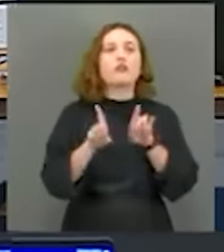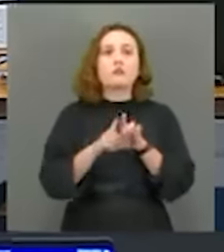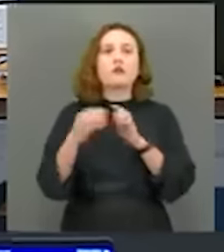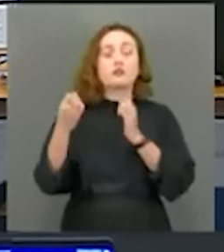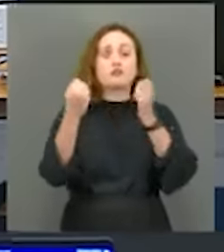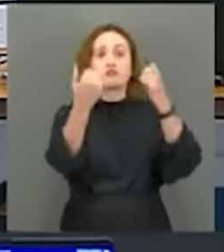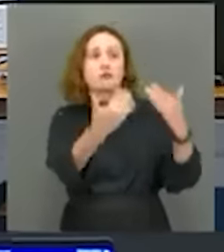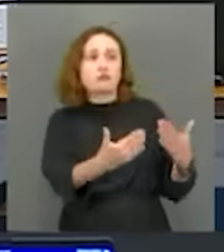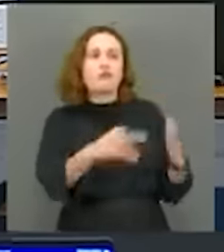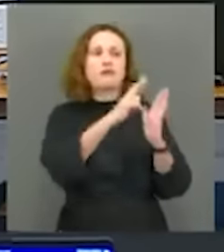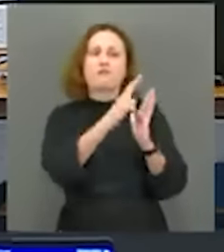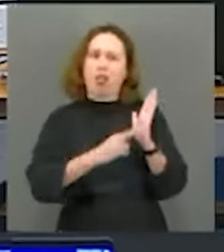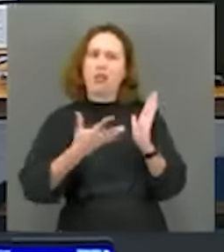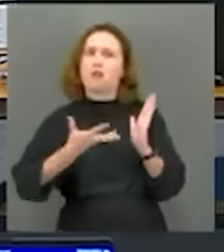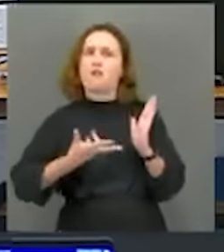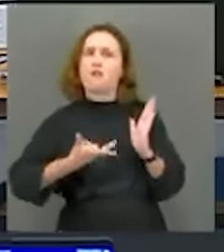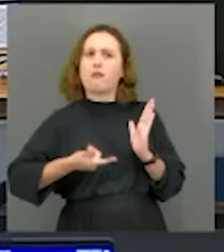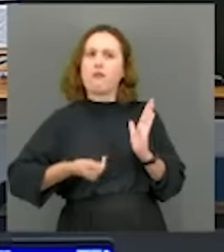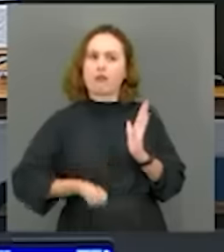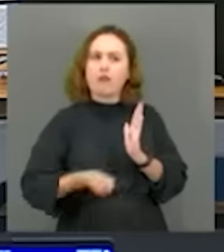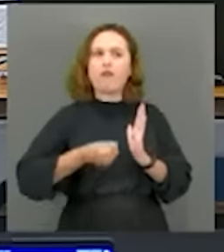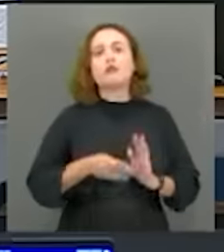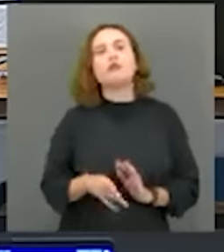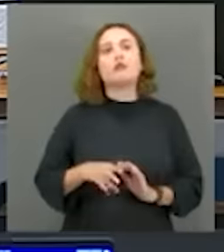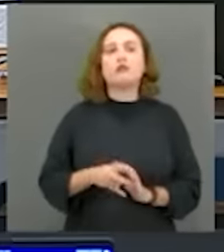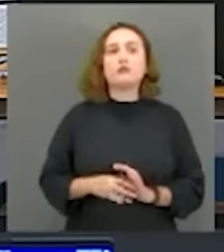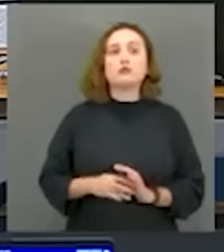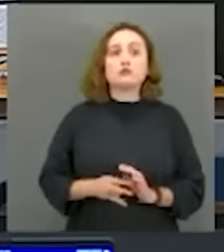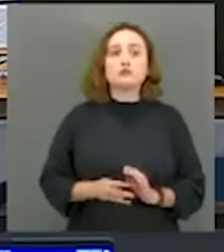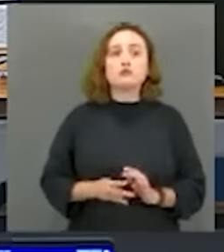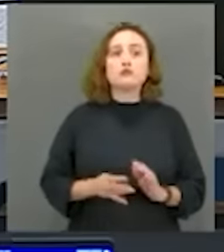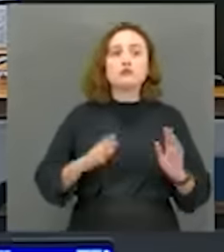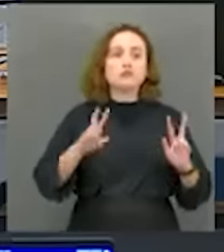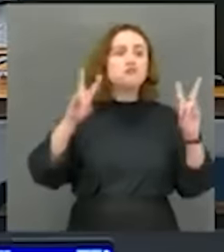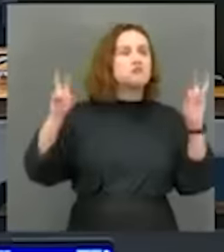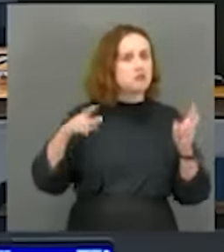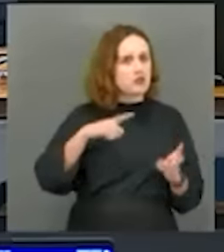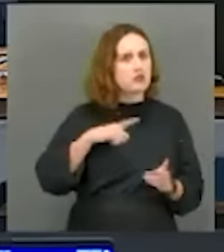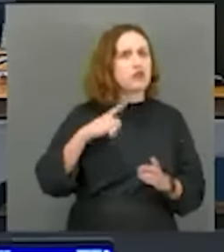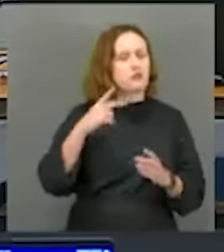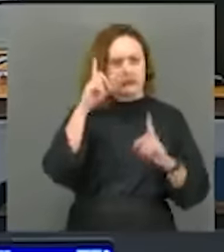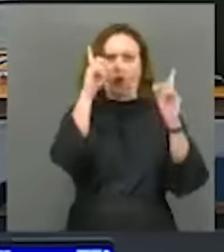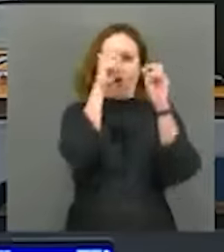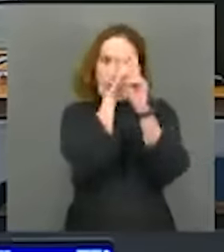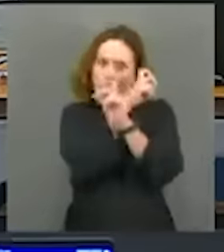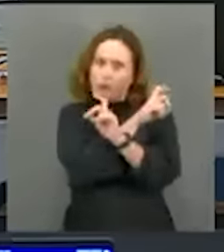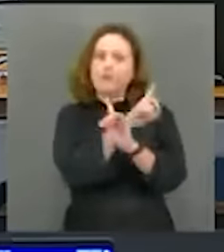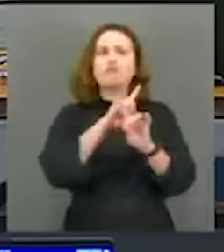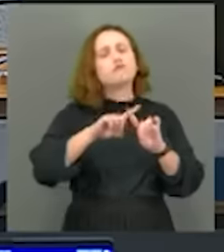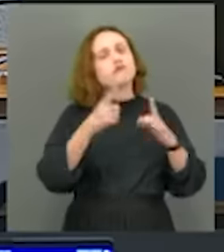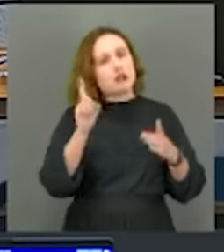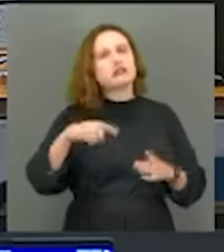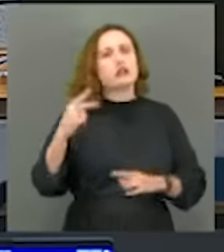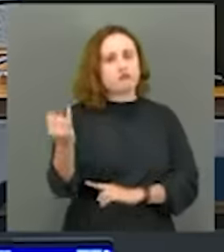belíssimo relatório eh enquanto relator de uma matéria muito complexa mas também muito relevante Parabéns de líder pelo trabalho